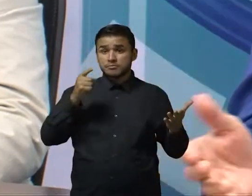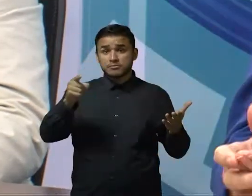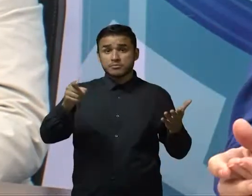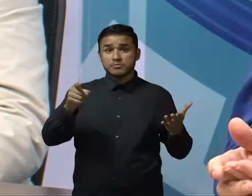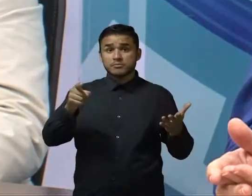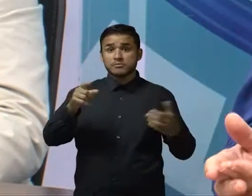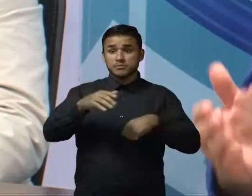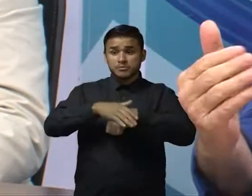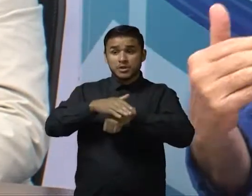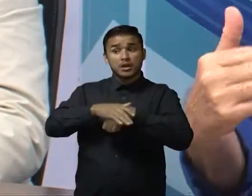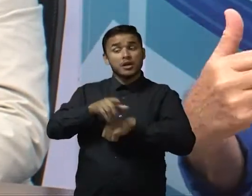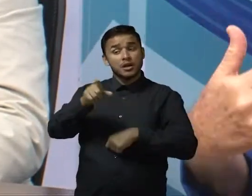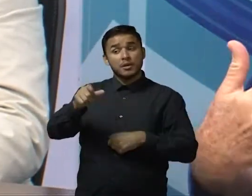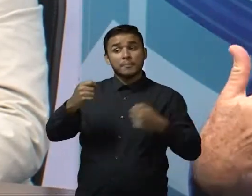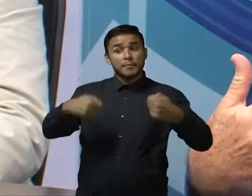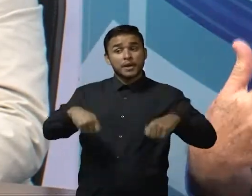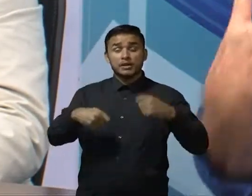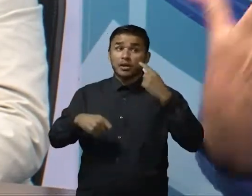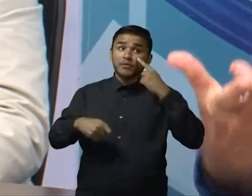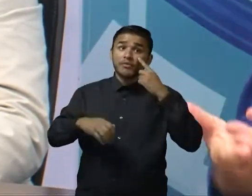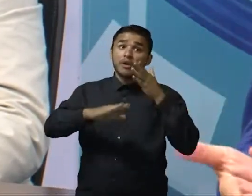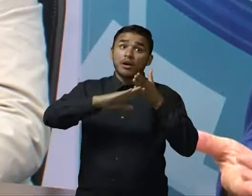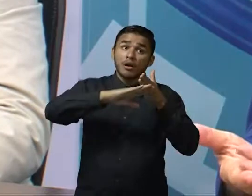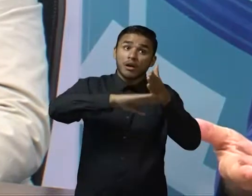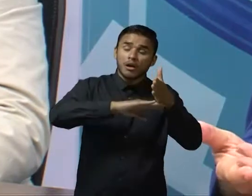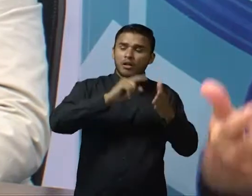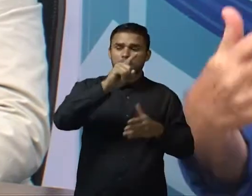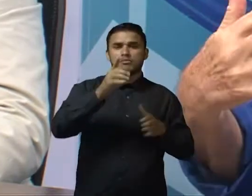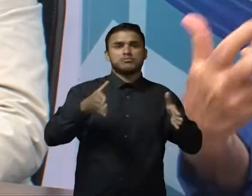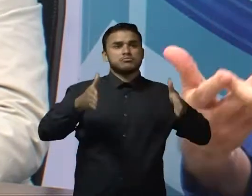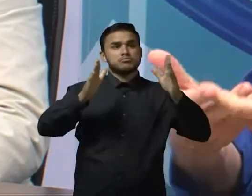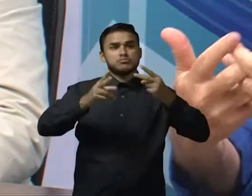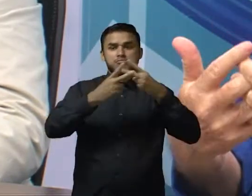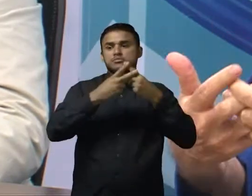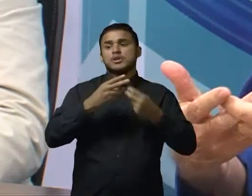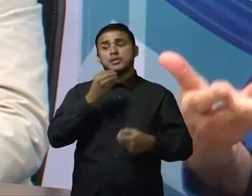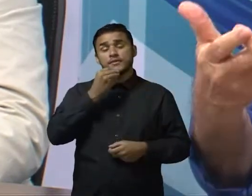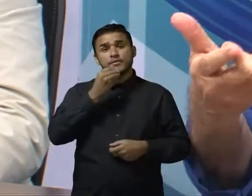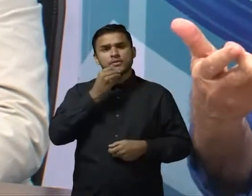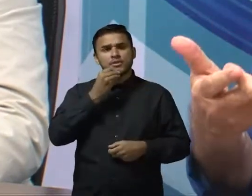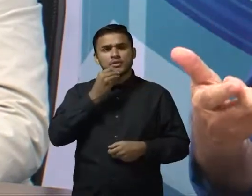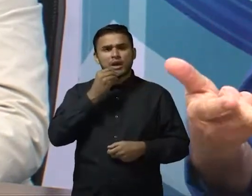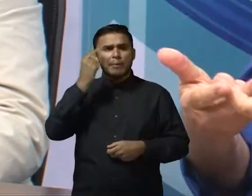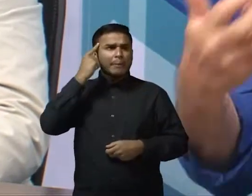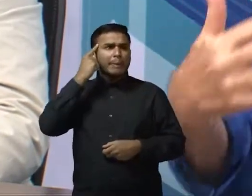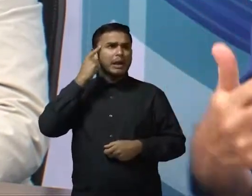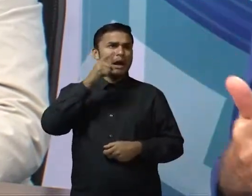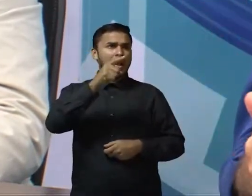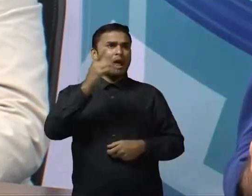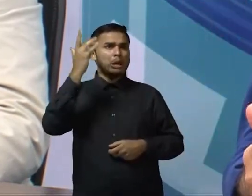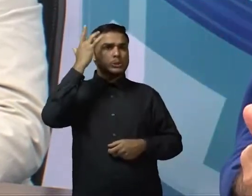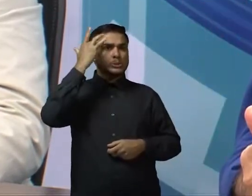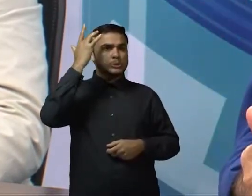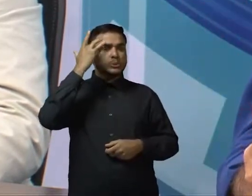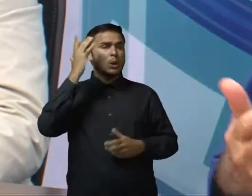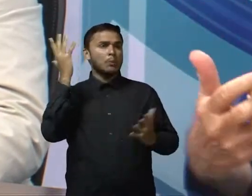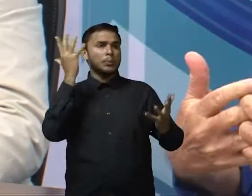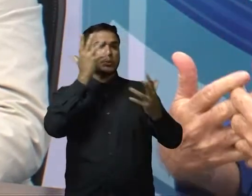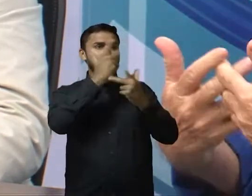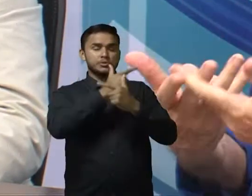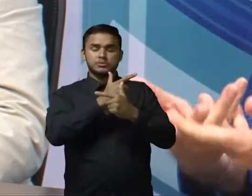entrou num presídio, né? E eu acho que a sociedade deveria conhecer. E a sociedade deveria conhecer até para saber o que é que está sendo